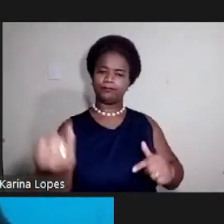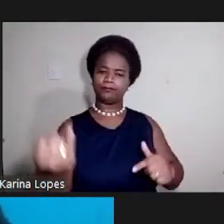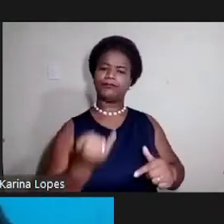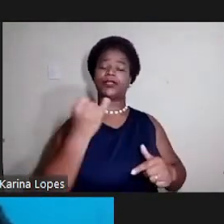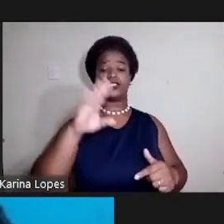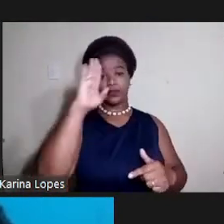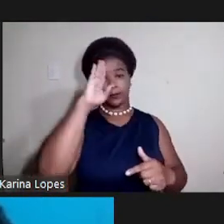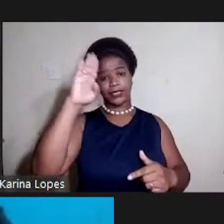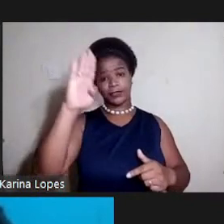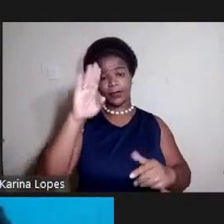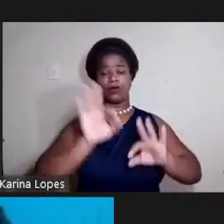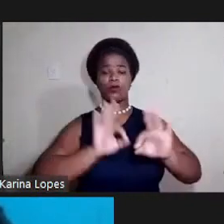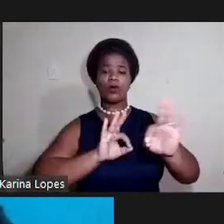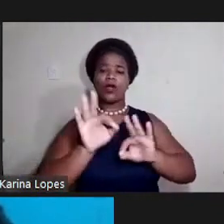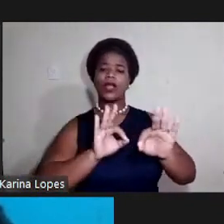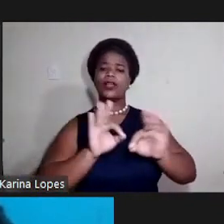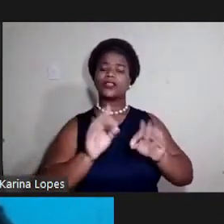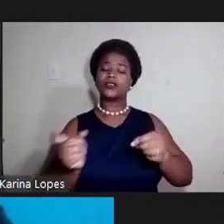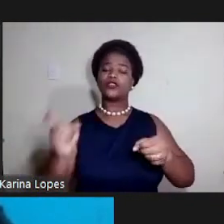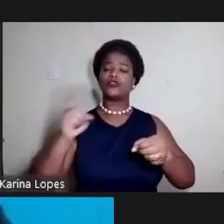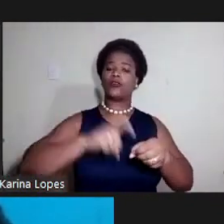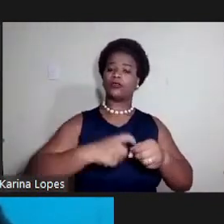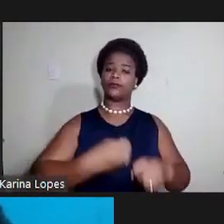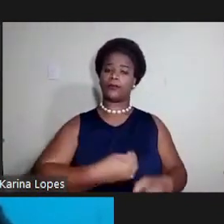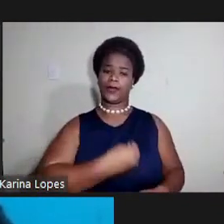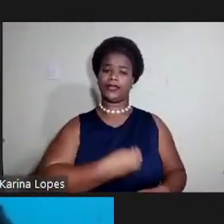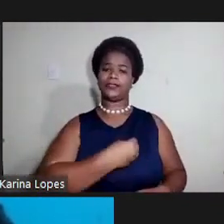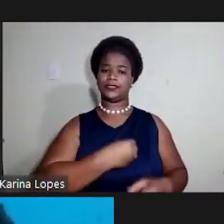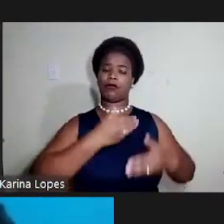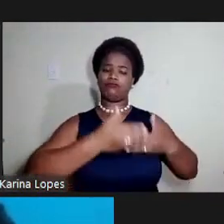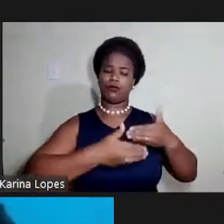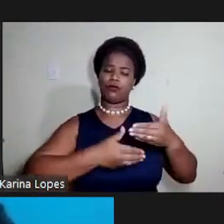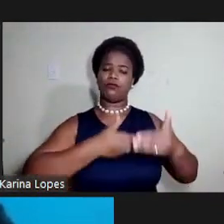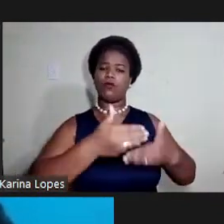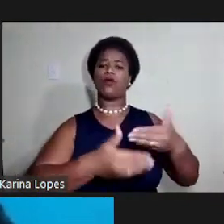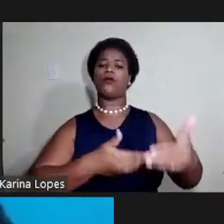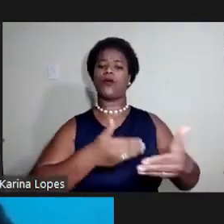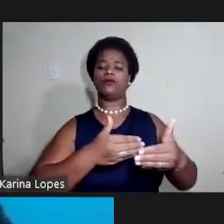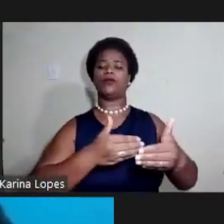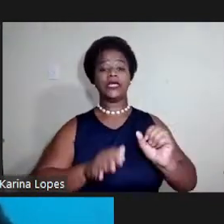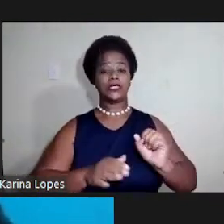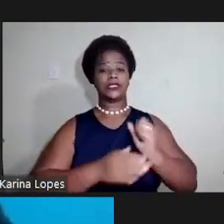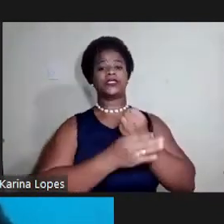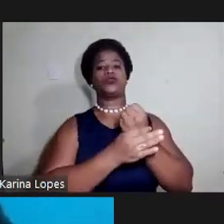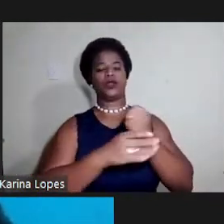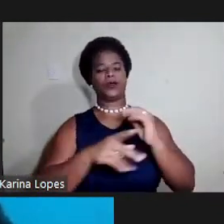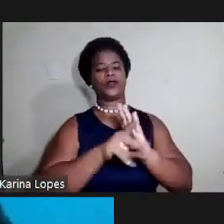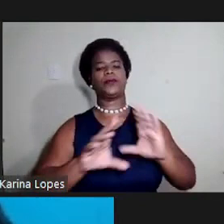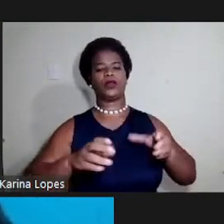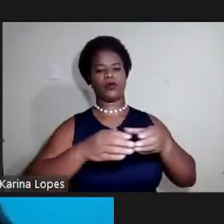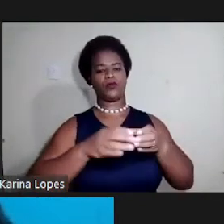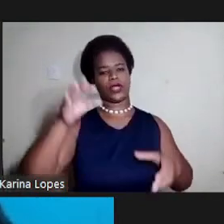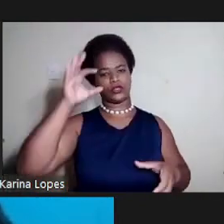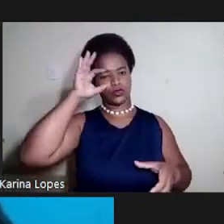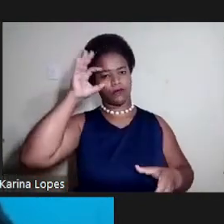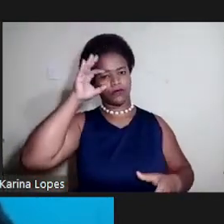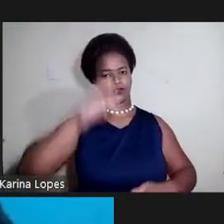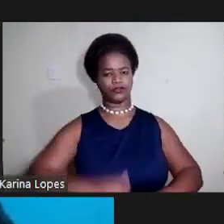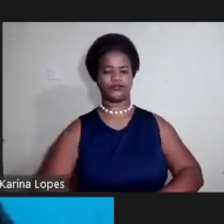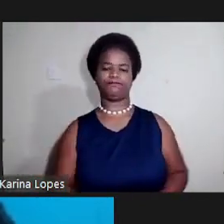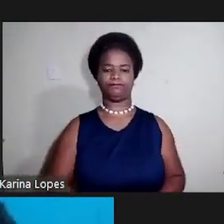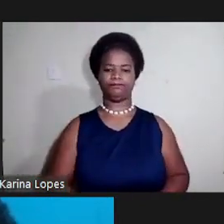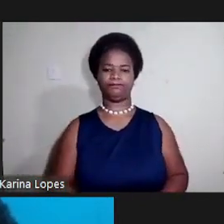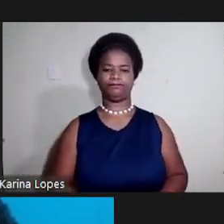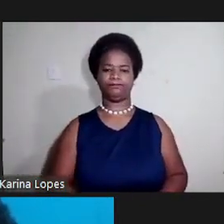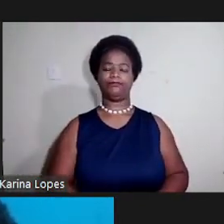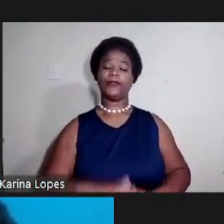condição de retorno presencial, gradual, de forma segura para a comunidade de João 23. Neste campo,